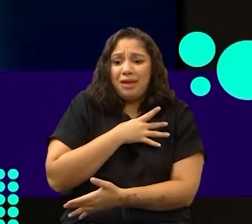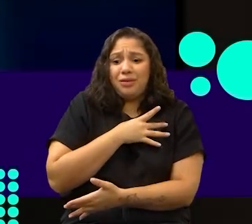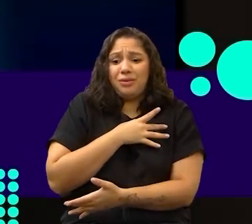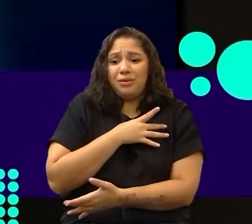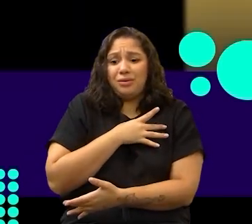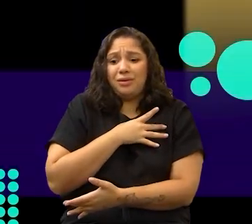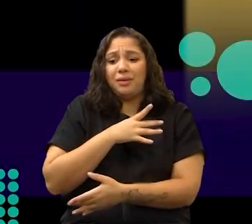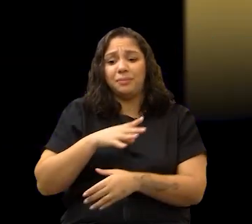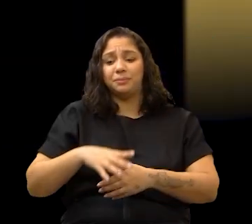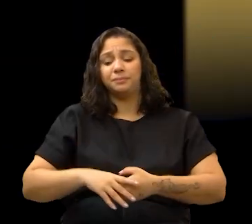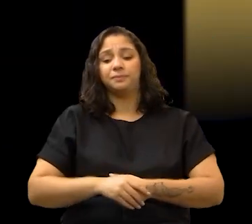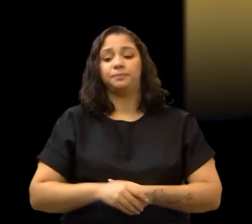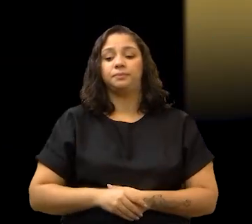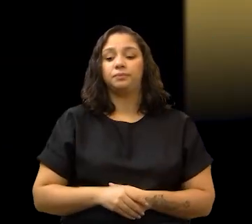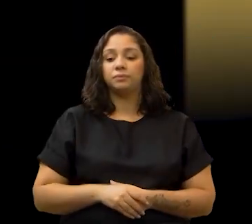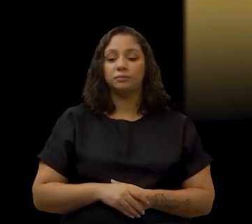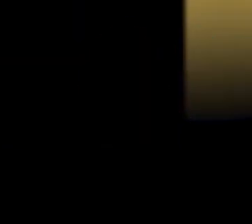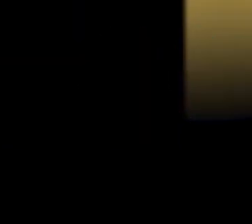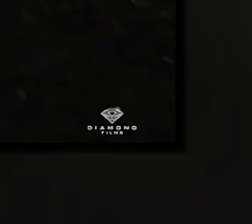mais sombrios.